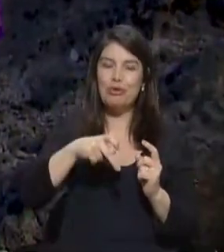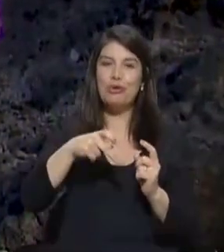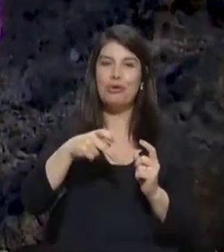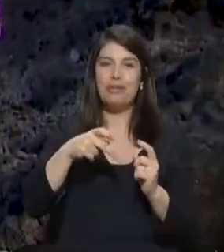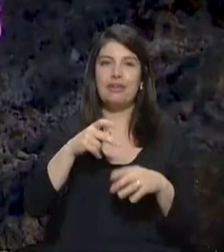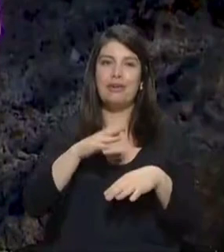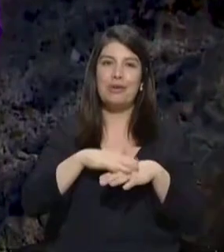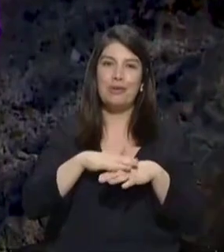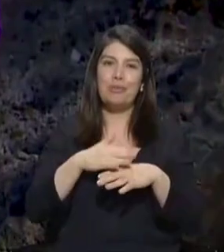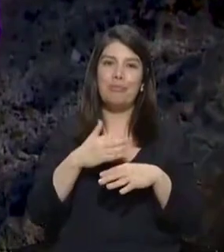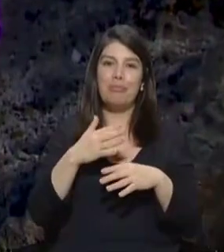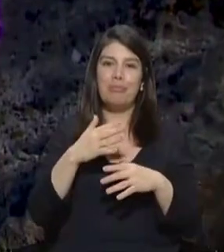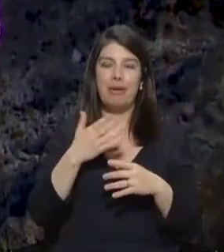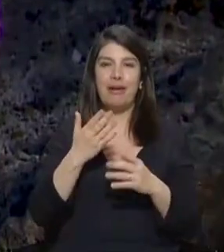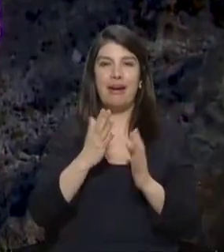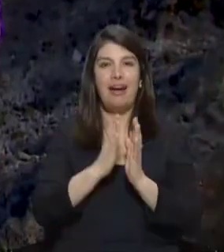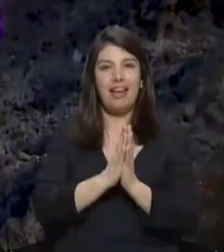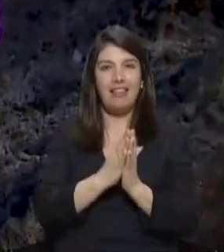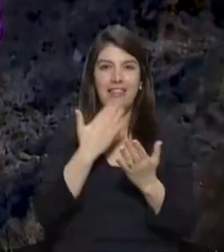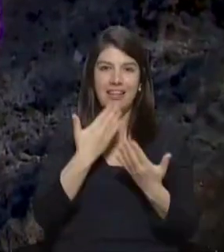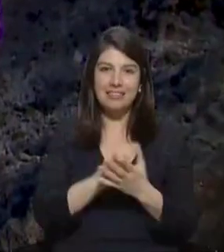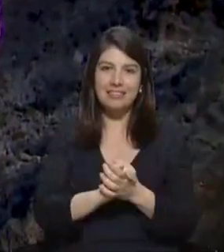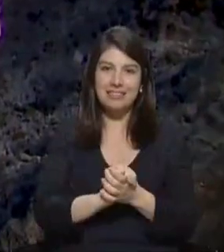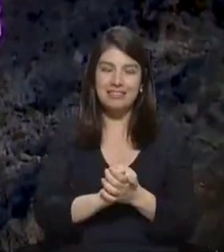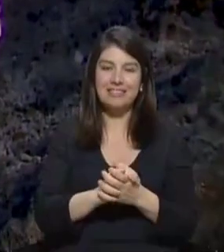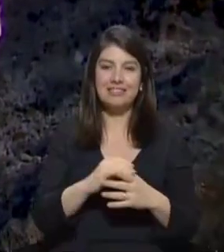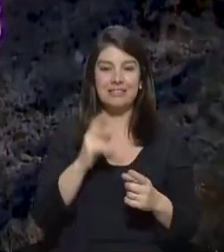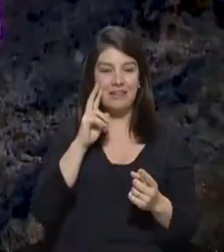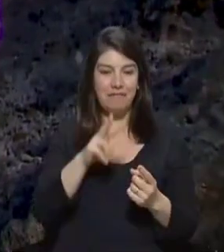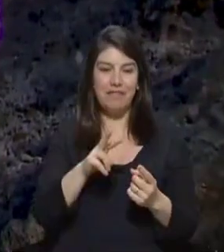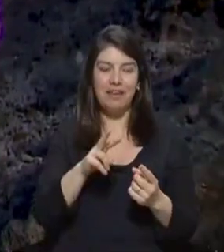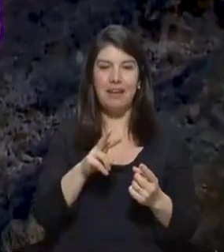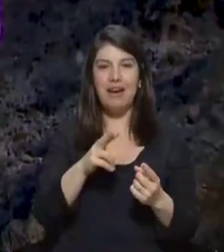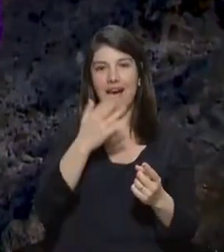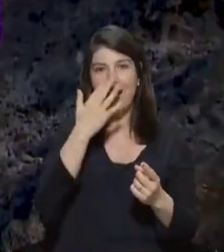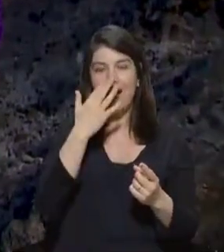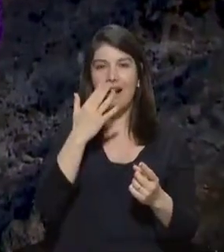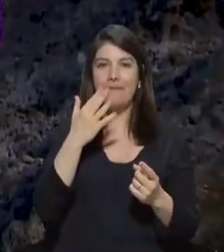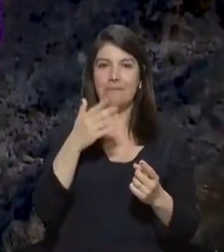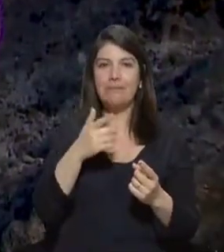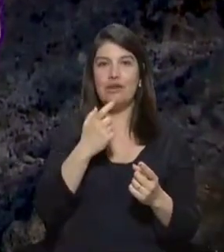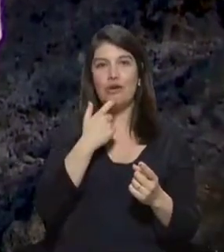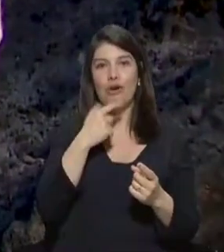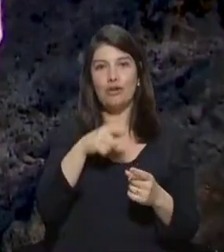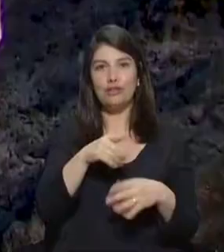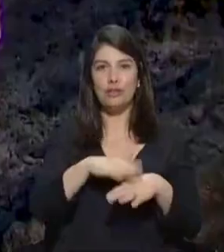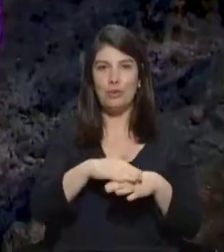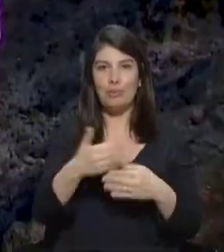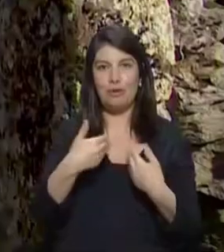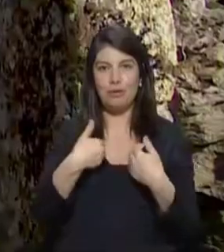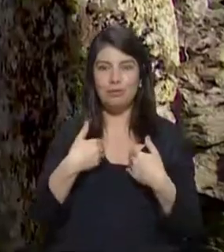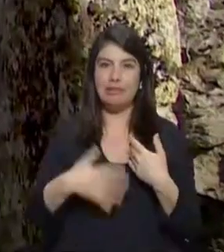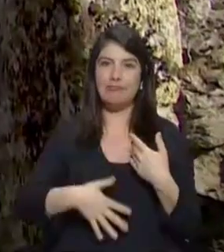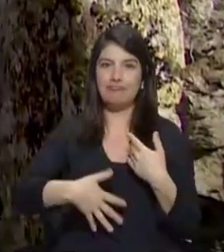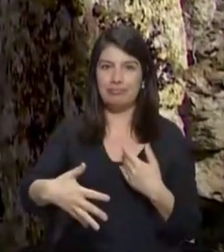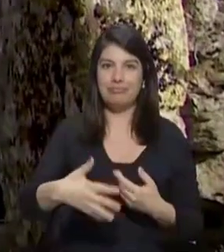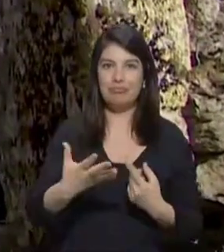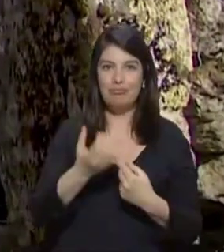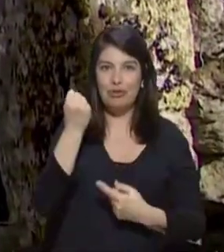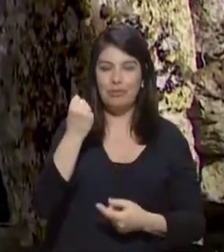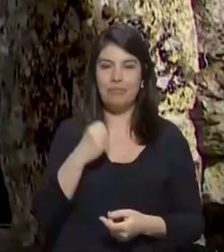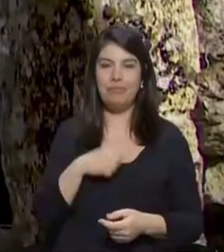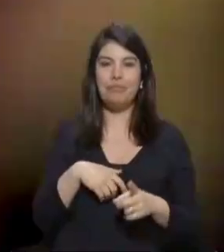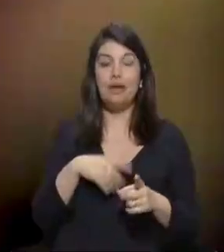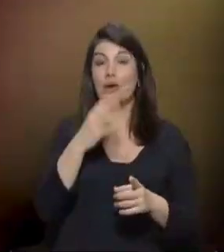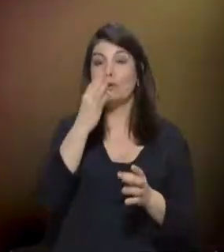chegam aqui e olham para esta rocha também por um local, como um local de culto, exatamente, porque com elas funcionou. É o espetáculo da